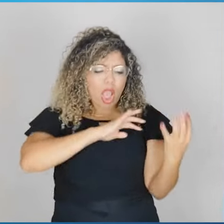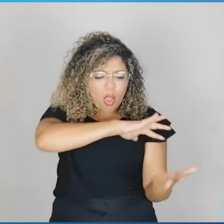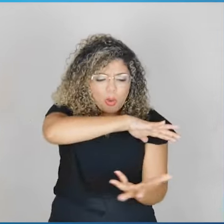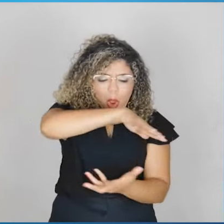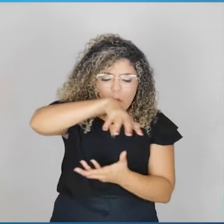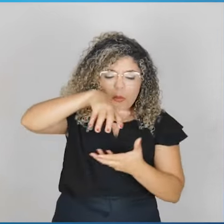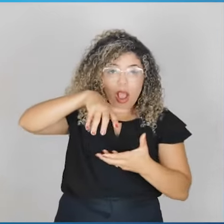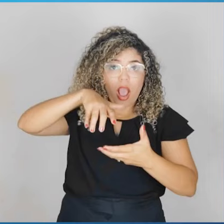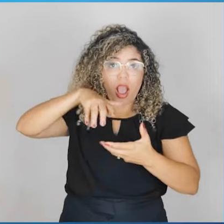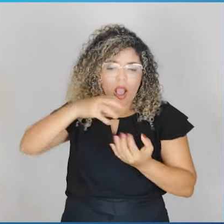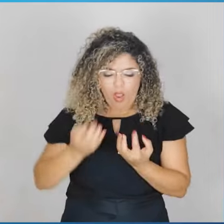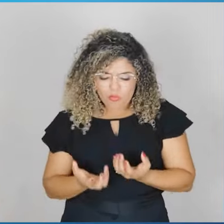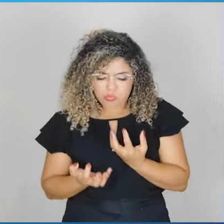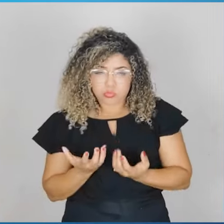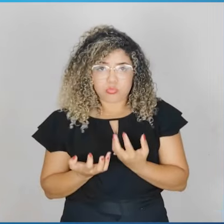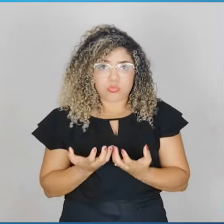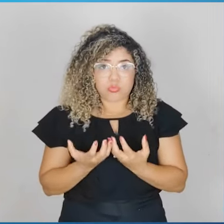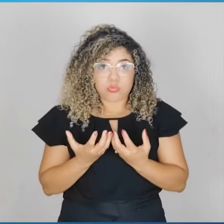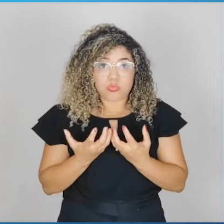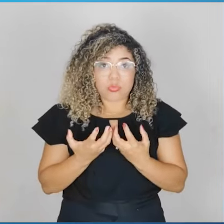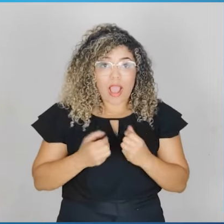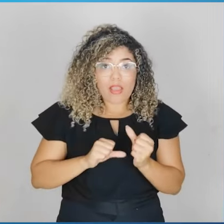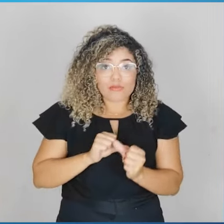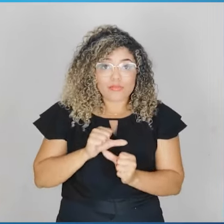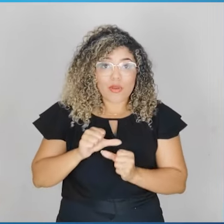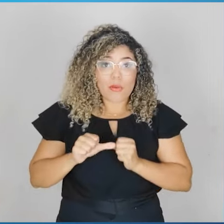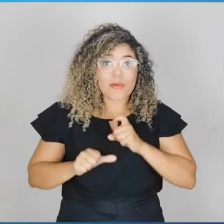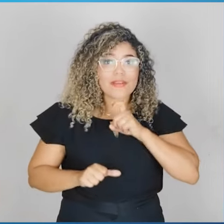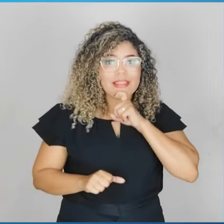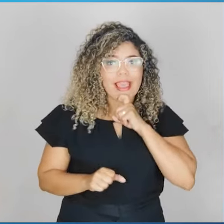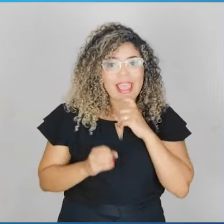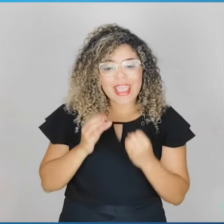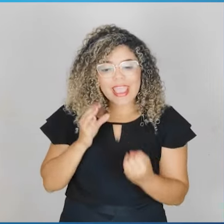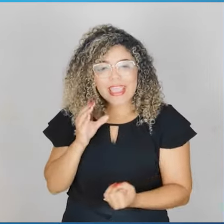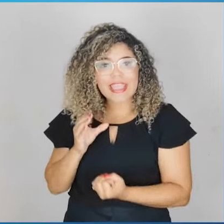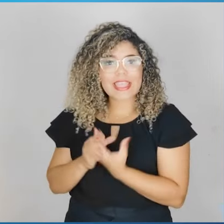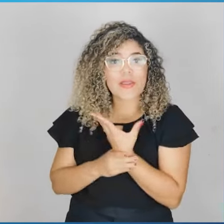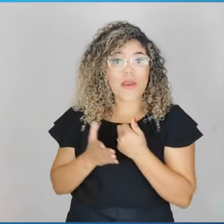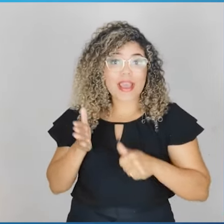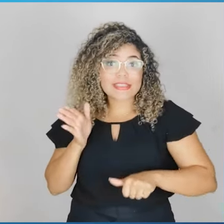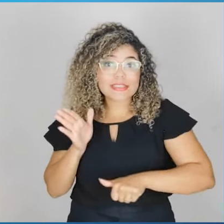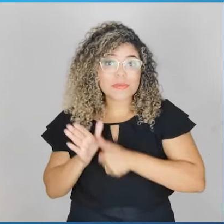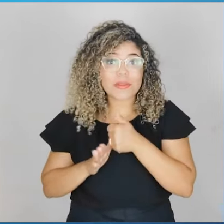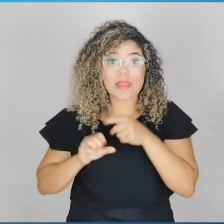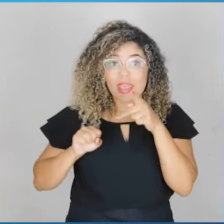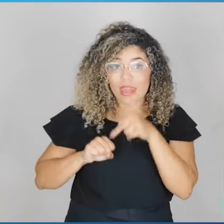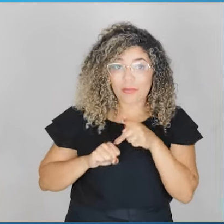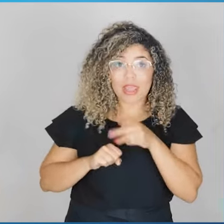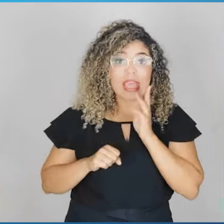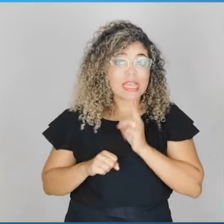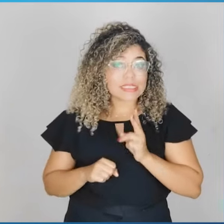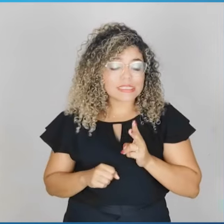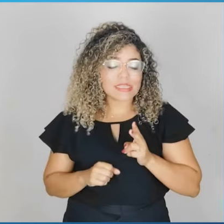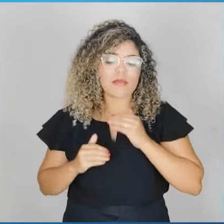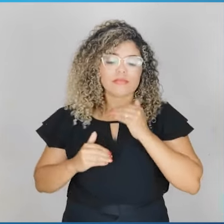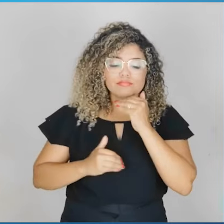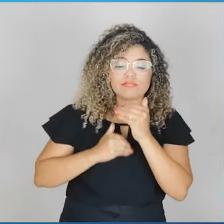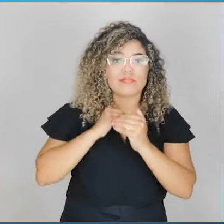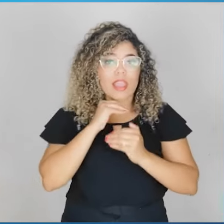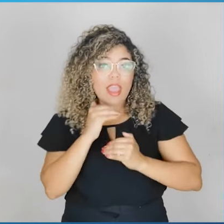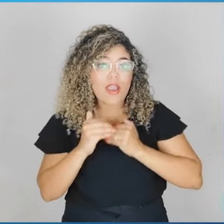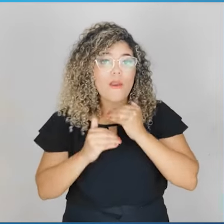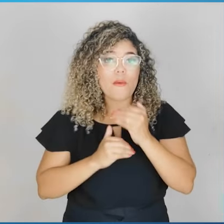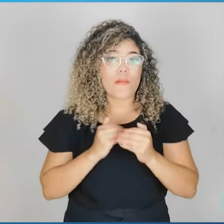o resfriamento do nosso planeta, nós tivemos ali as primeiras rochas. As rochas sofrem processo contínuo de formação. Então, por